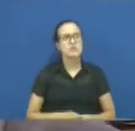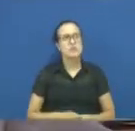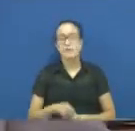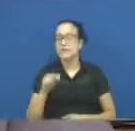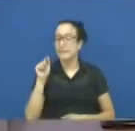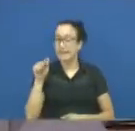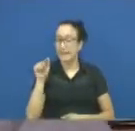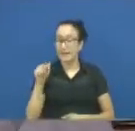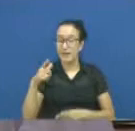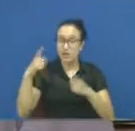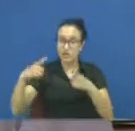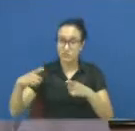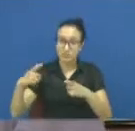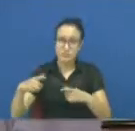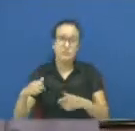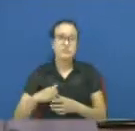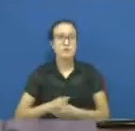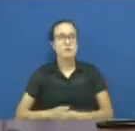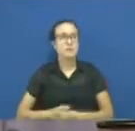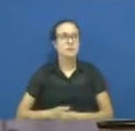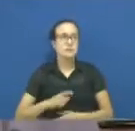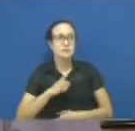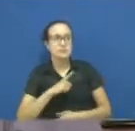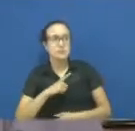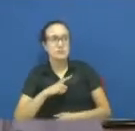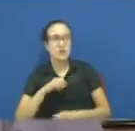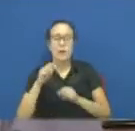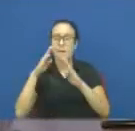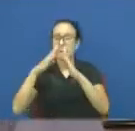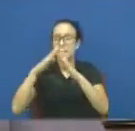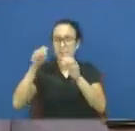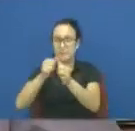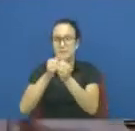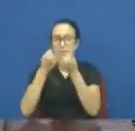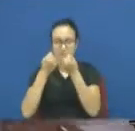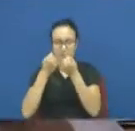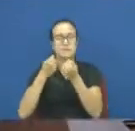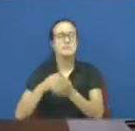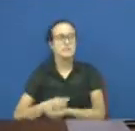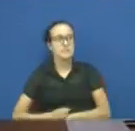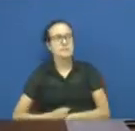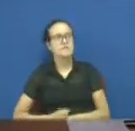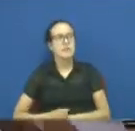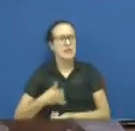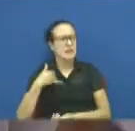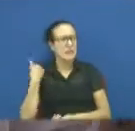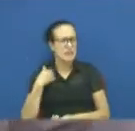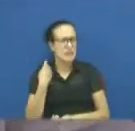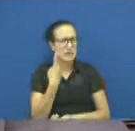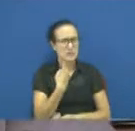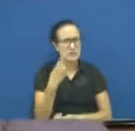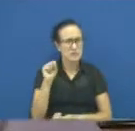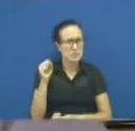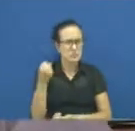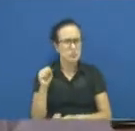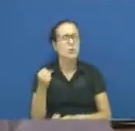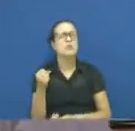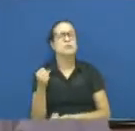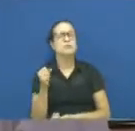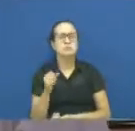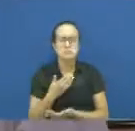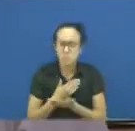onde hoje funciona o Cury Automóveis, uma padaria. Ele, desde os 18 anos de idade, começou a